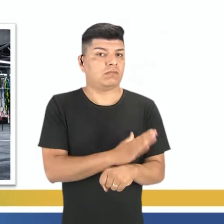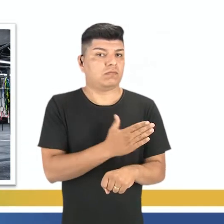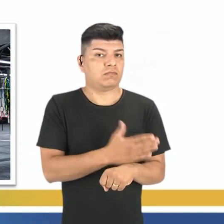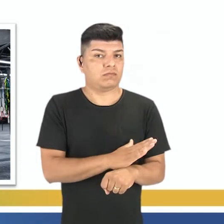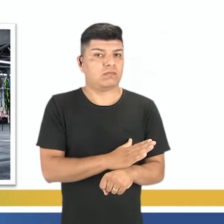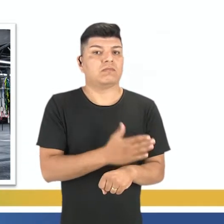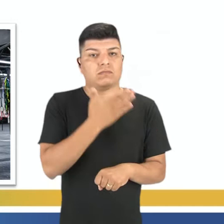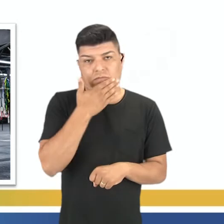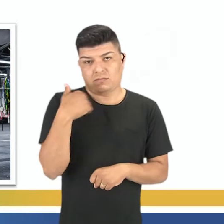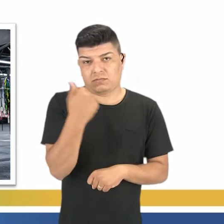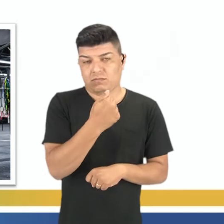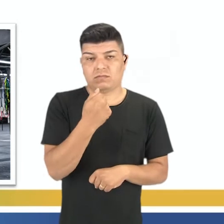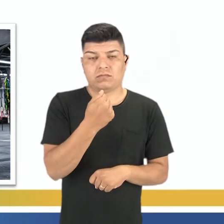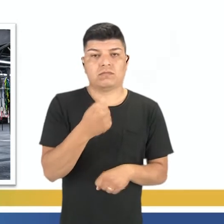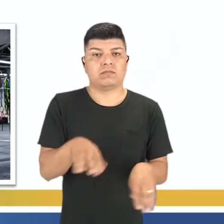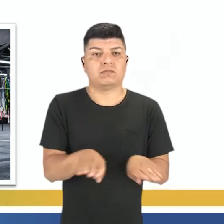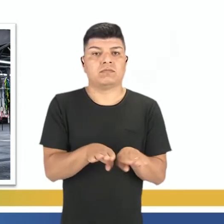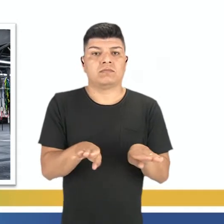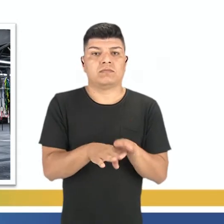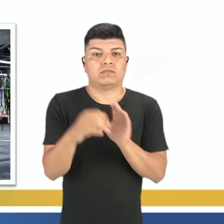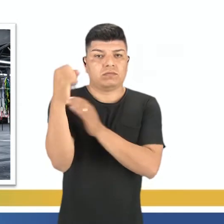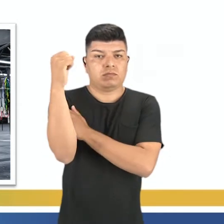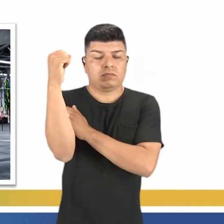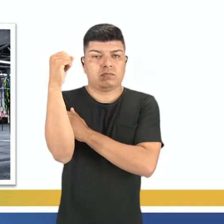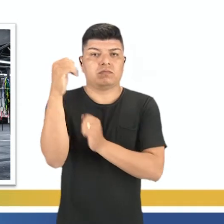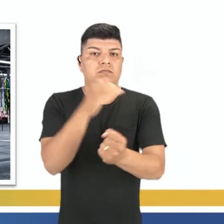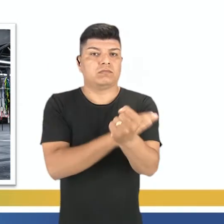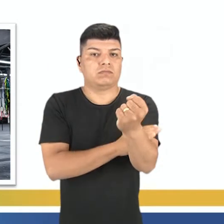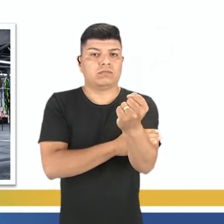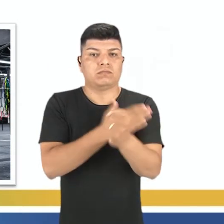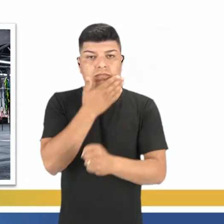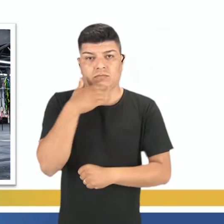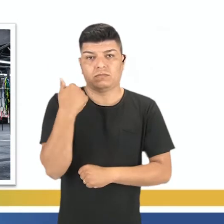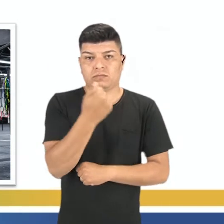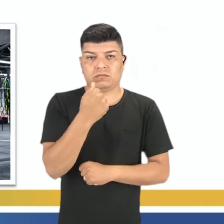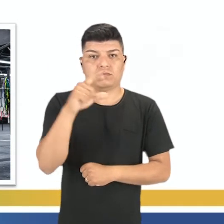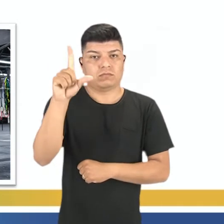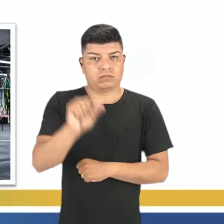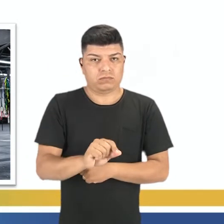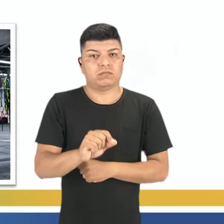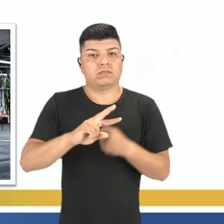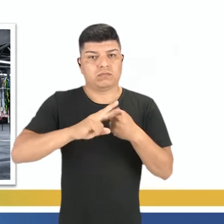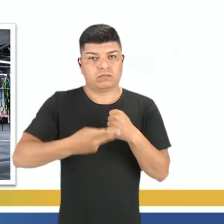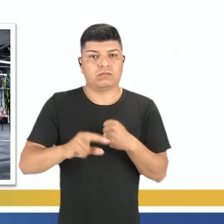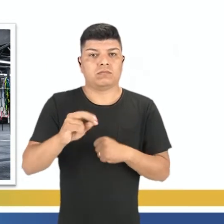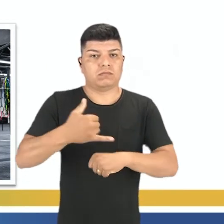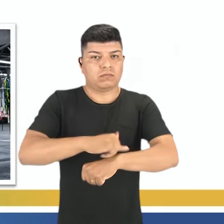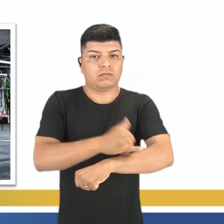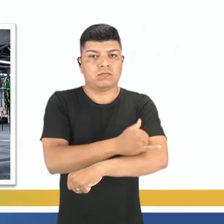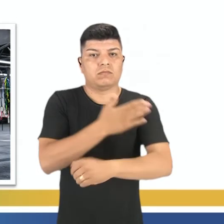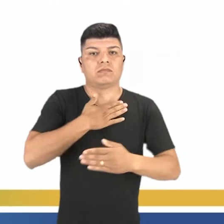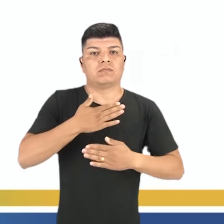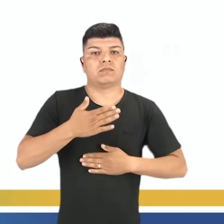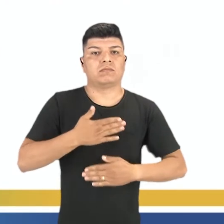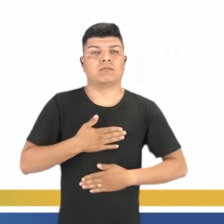da definição e fortalecimento da musculatura, diminuindo, consequentemente, a gordura corporal.